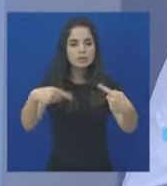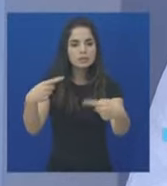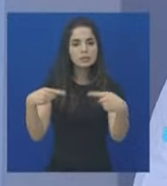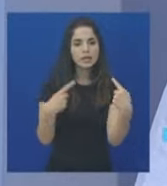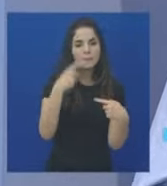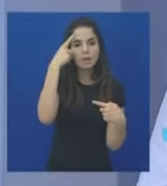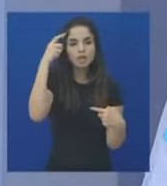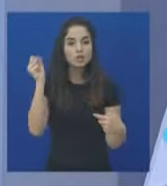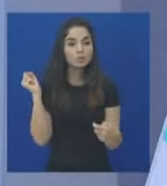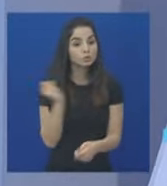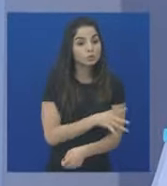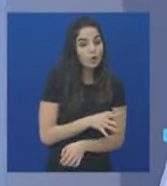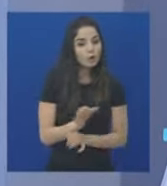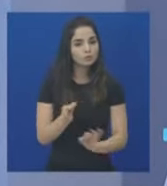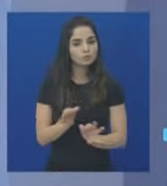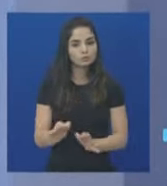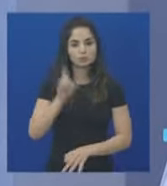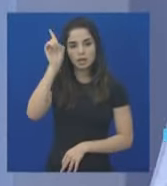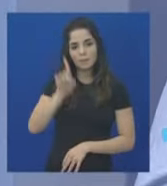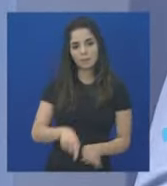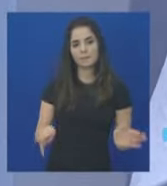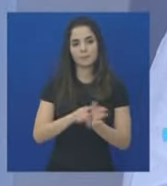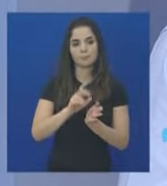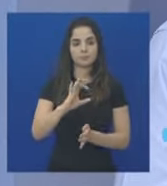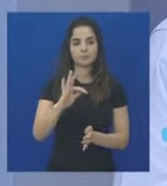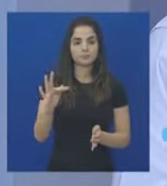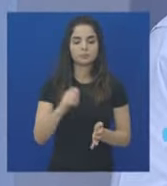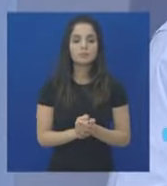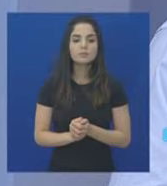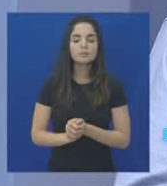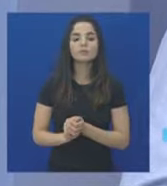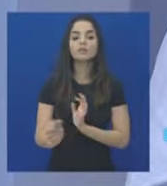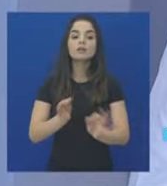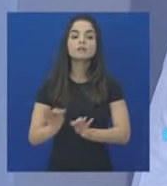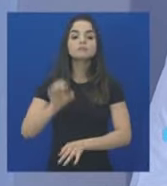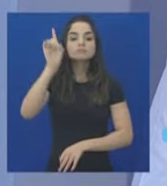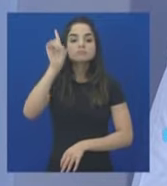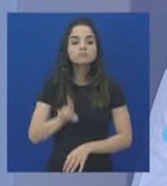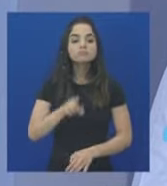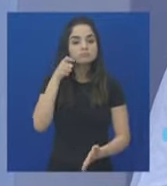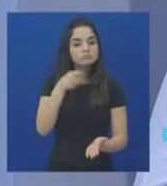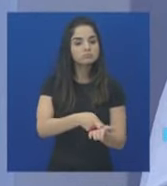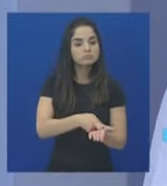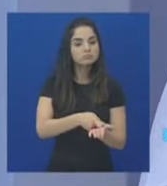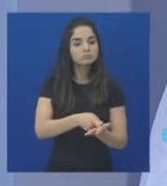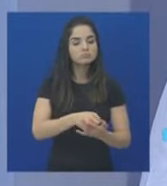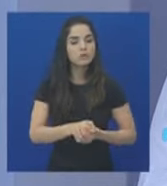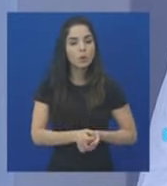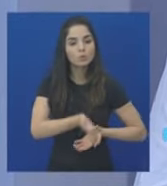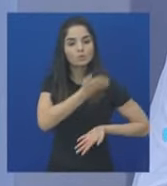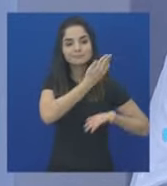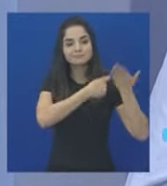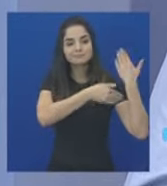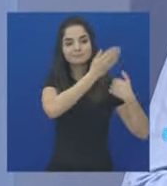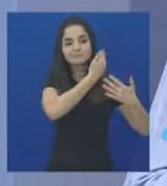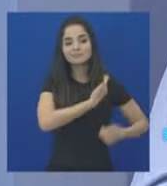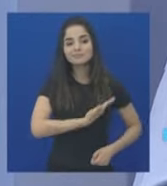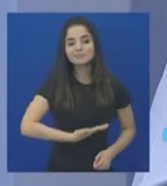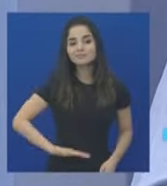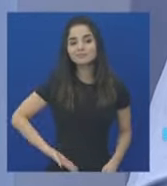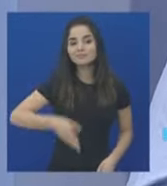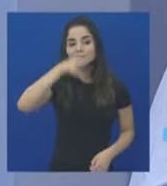o novo plano diretor de Cabo Frio. E que esse plano diretor seja cumprido. Os últimos governantes só